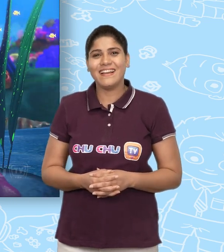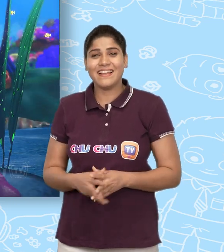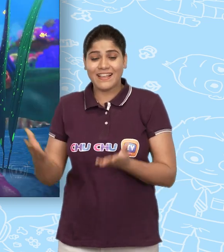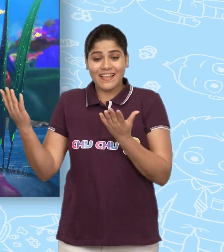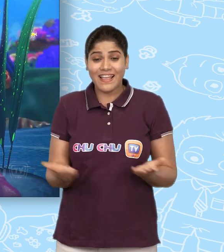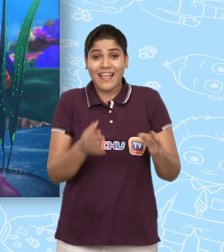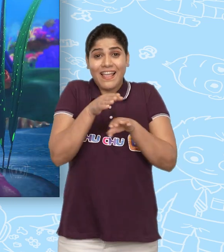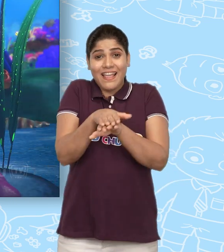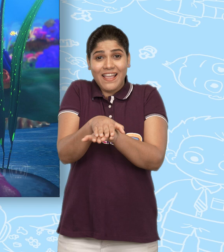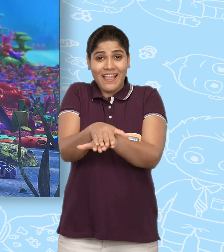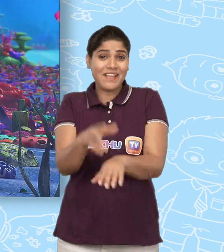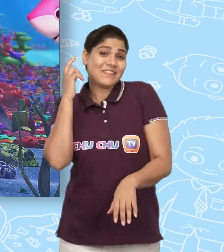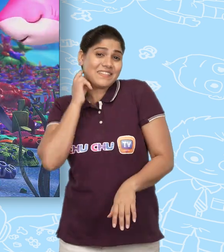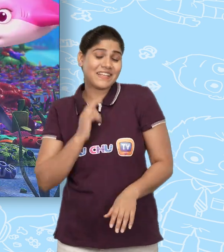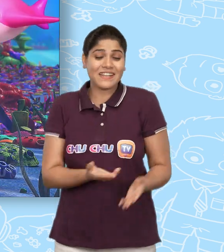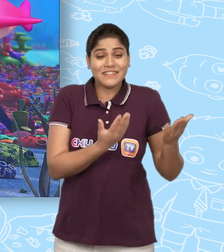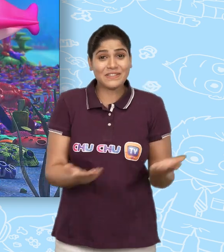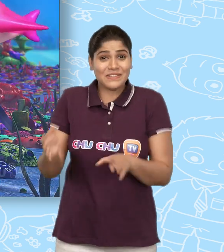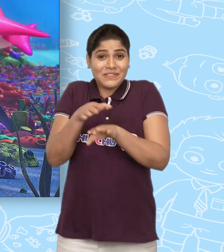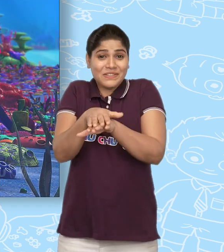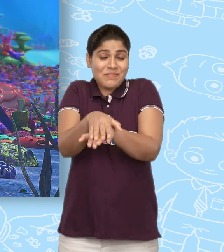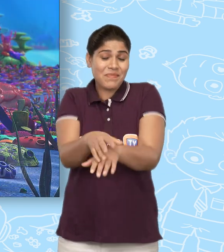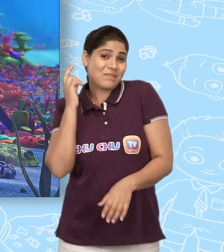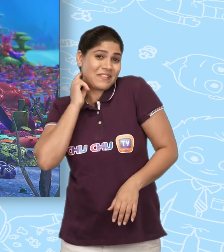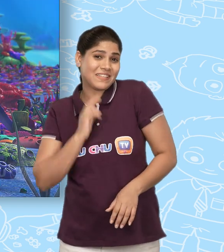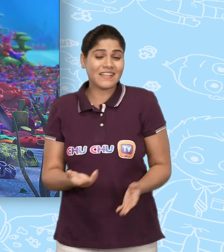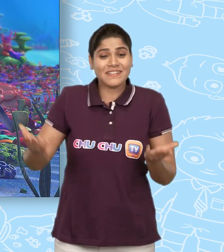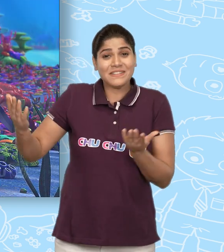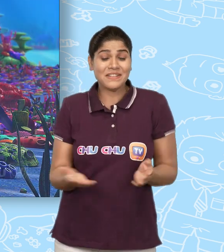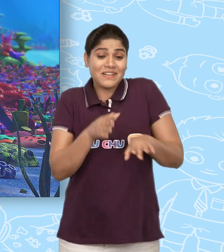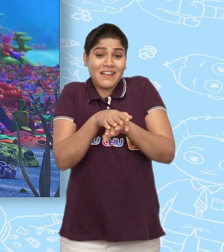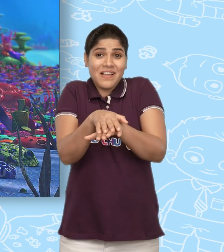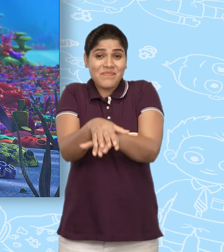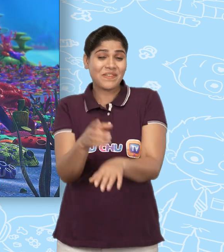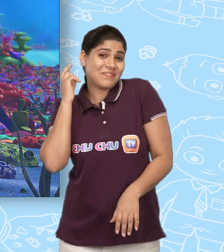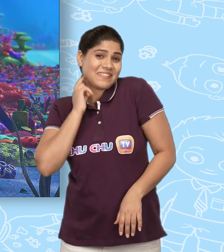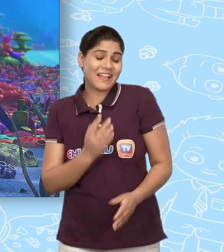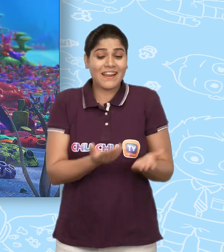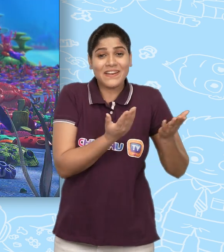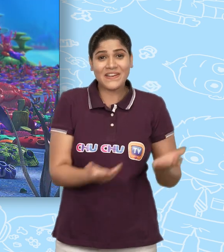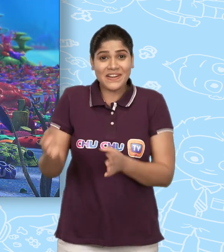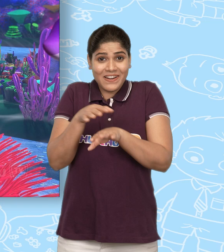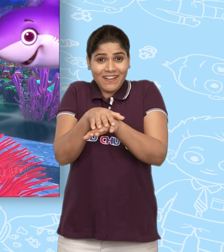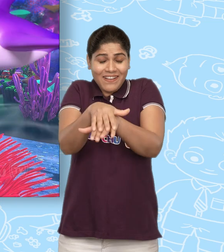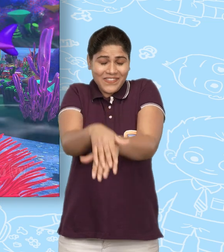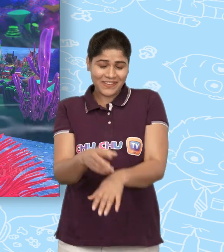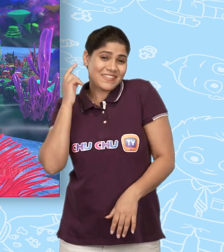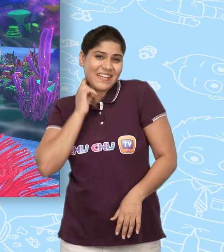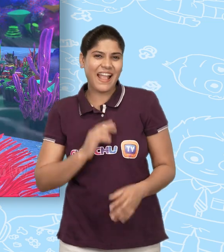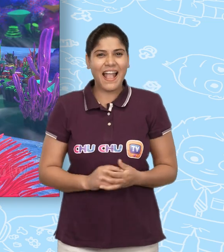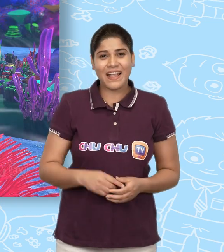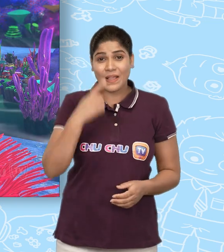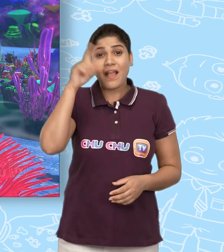Baby shark do do do do do do, baby shark do do do do do do, baby shark do do do do do do, baby shark. Mummy